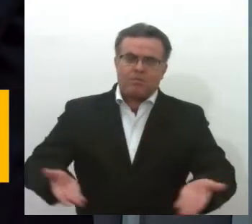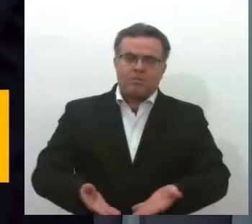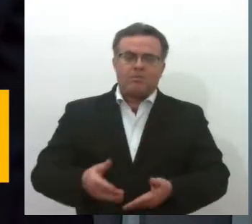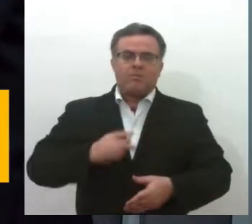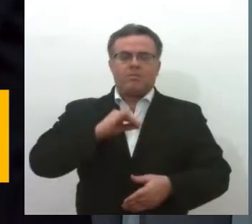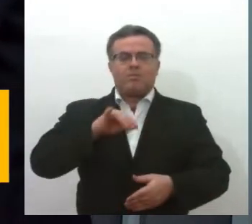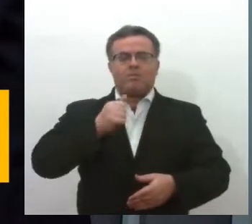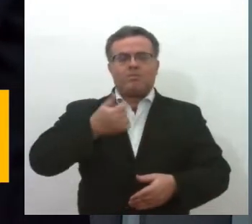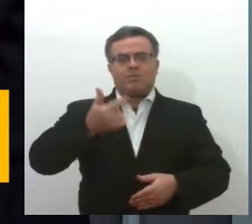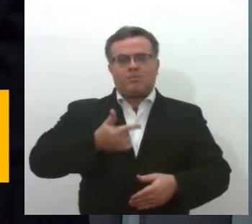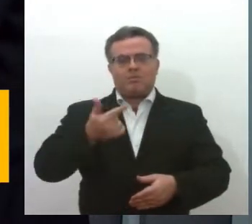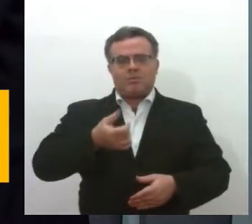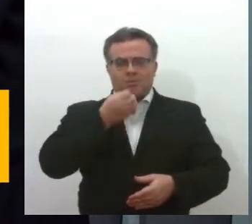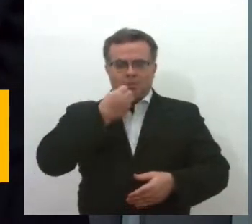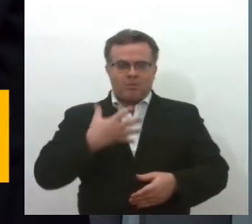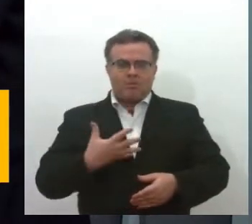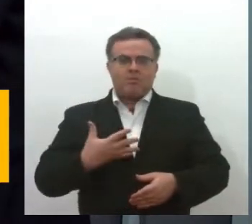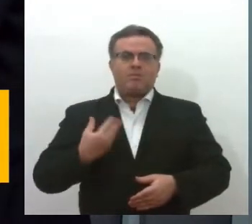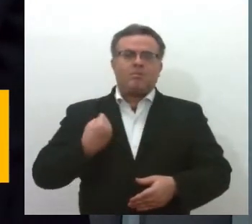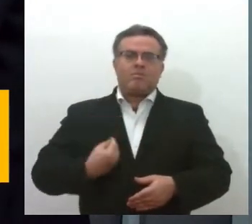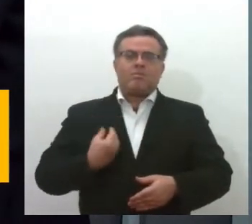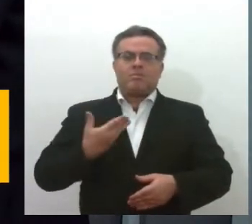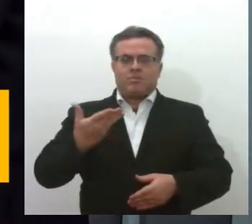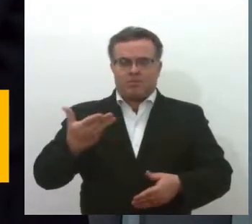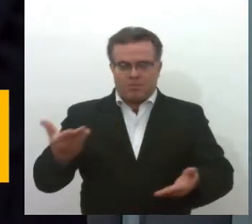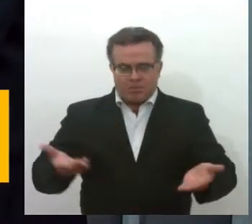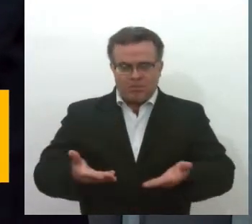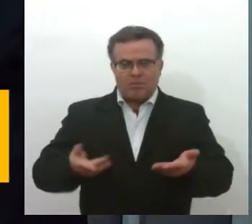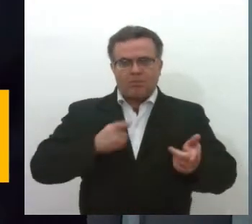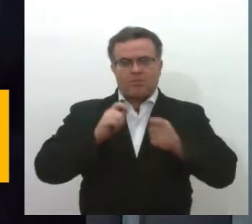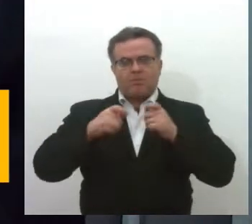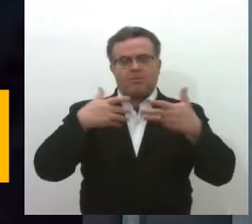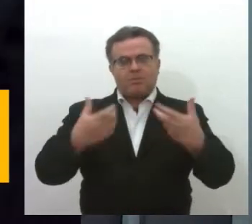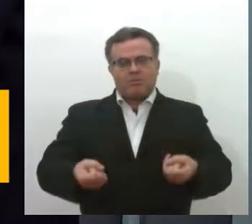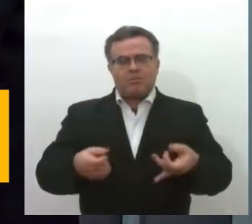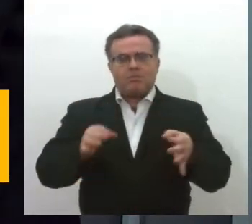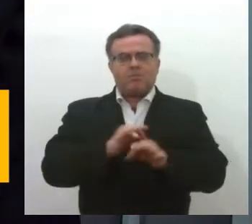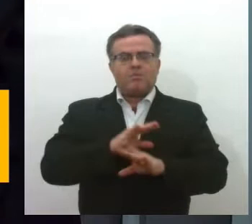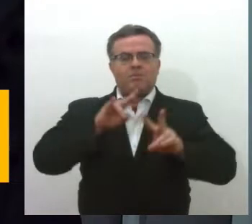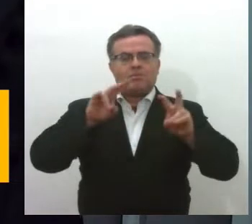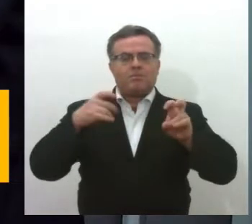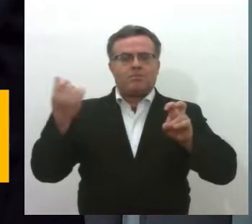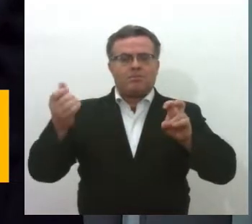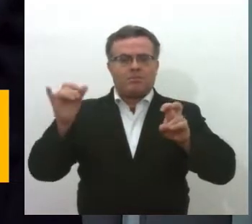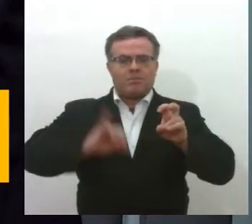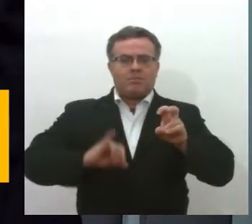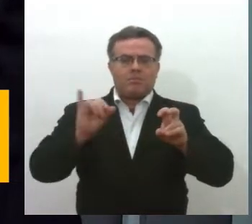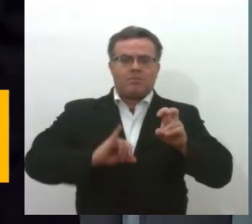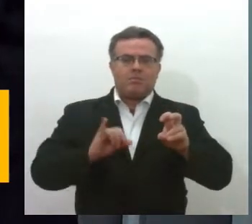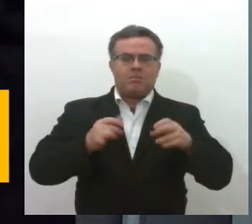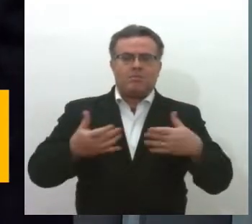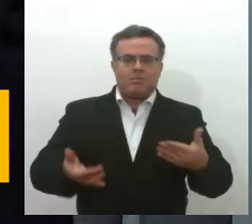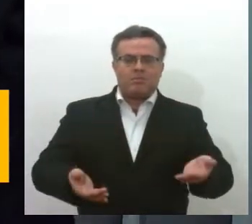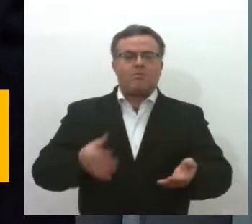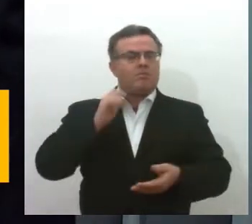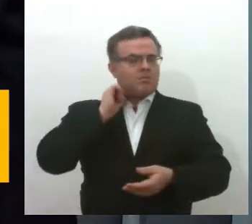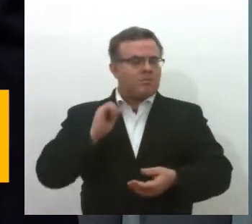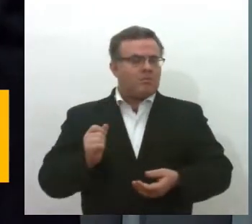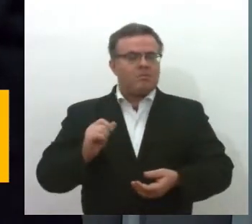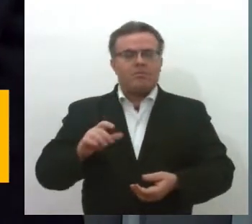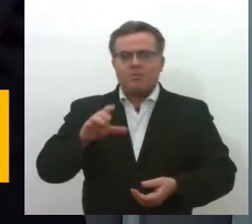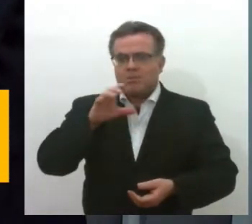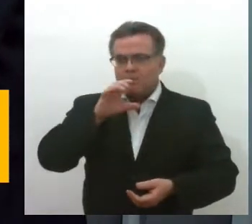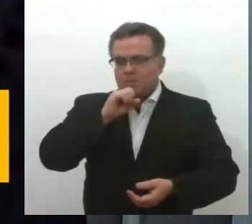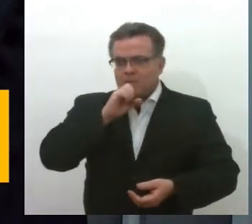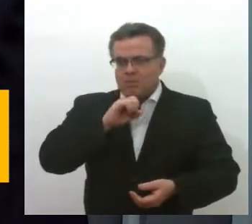Lese. Muito bom ter a sua participação hoje aqui com a gente para falar de um tema importante do Abril Laranja contra a